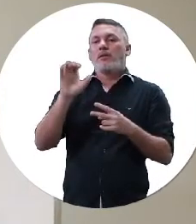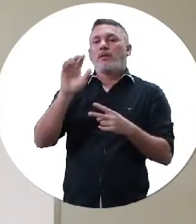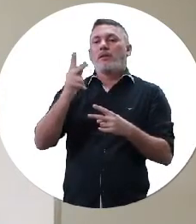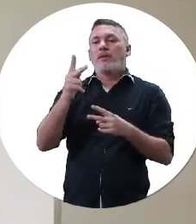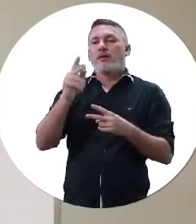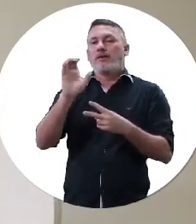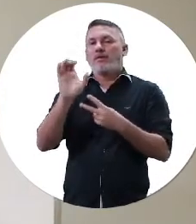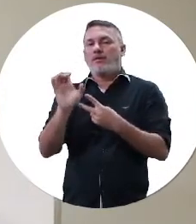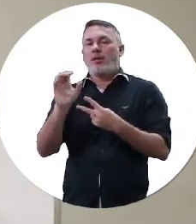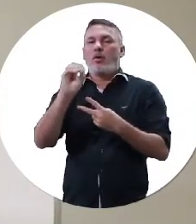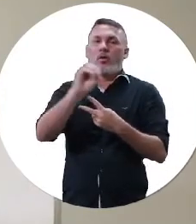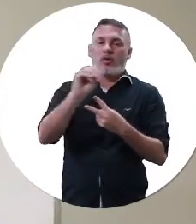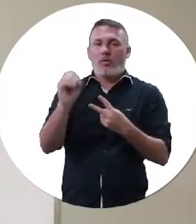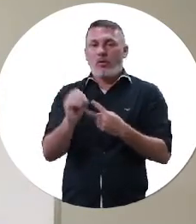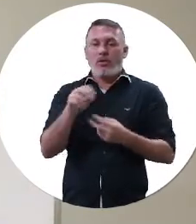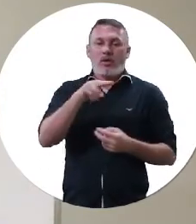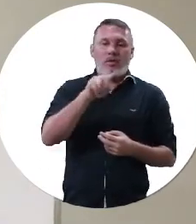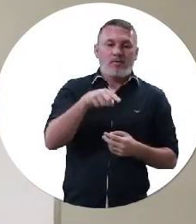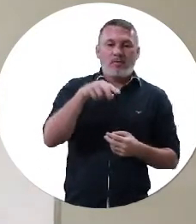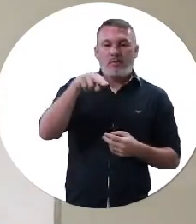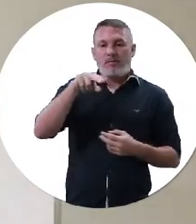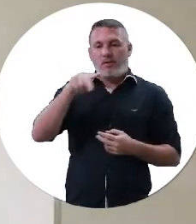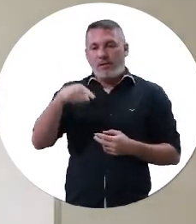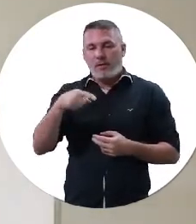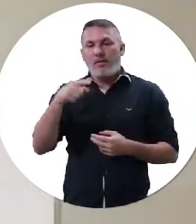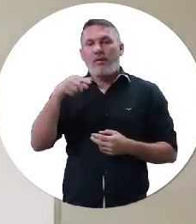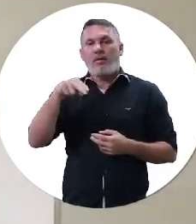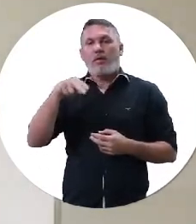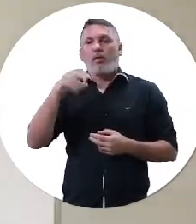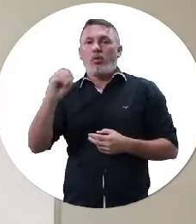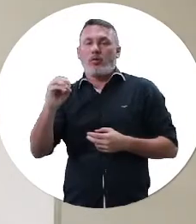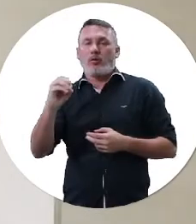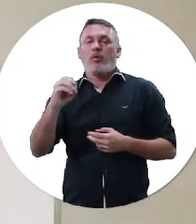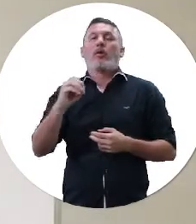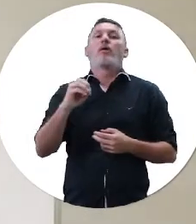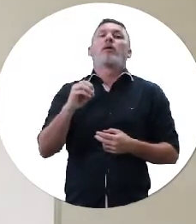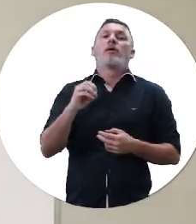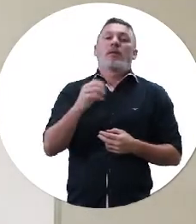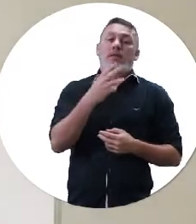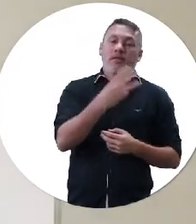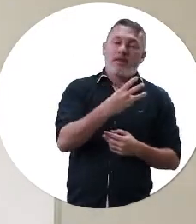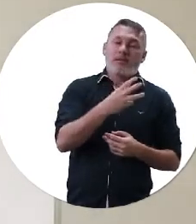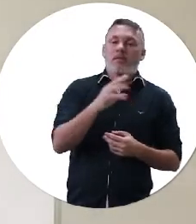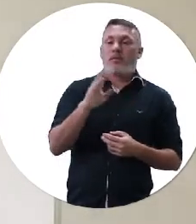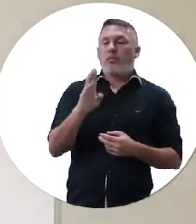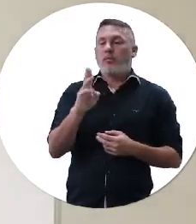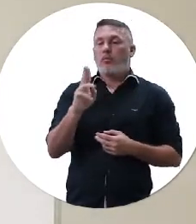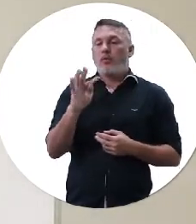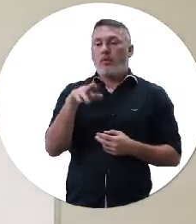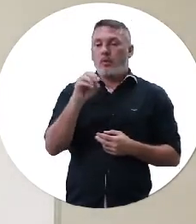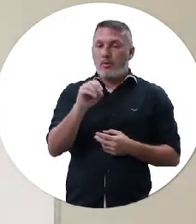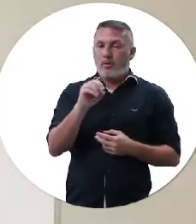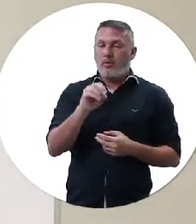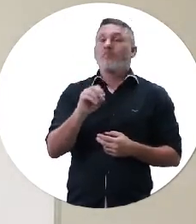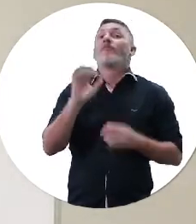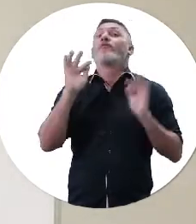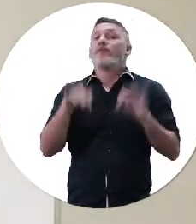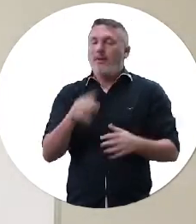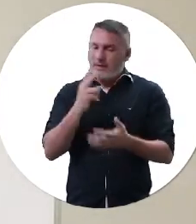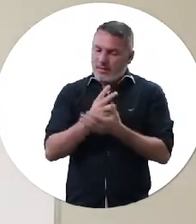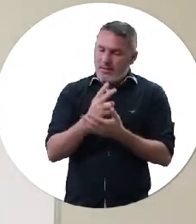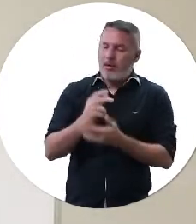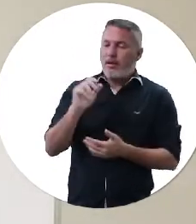amida. Tudo junto, tá, pessoal? Levando em consideração esse raciocínio. O mais importante dentro das funções orgânicas,